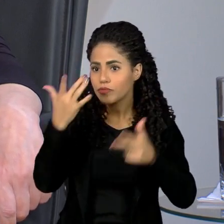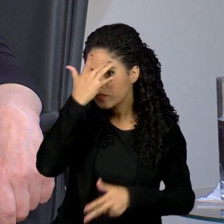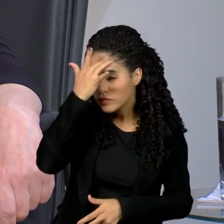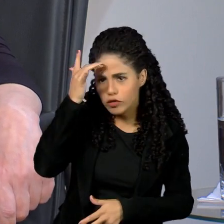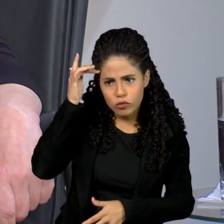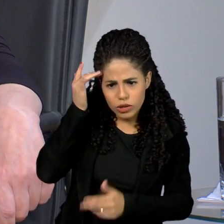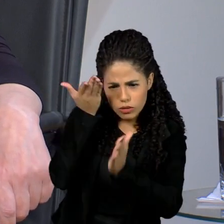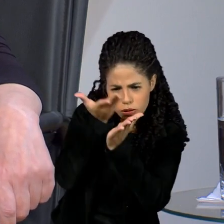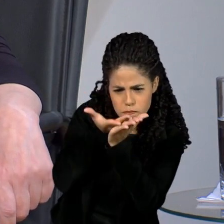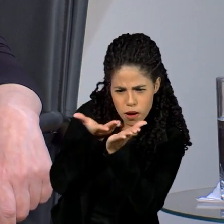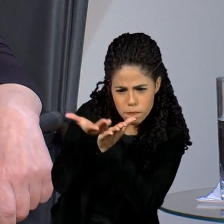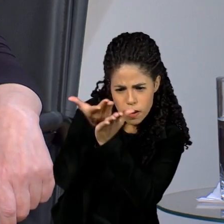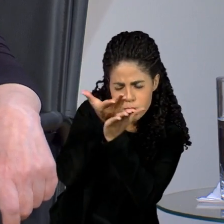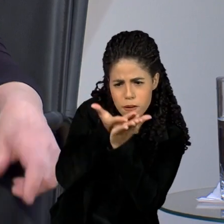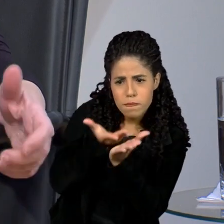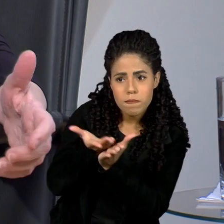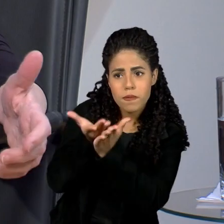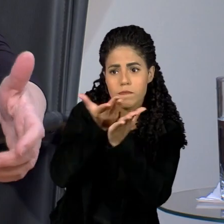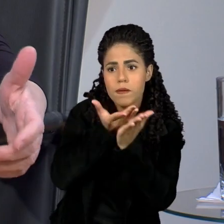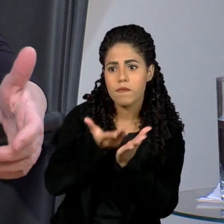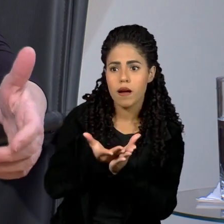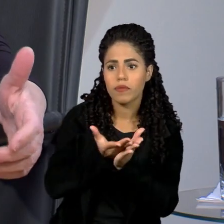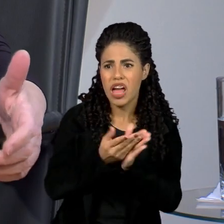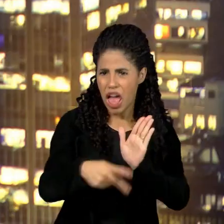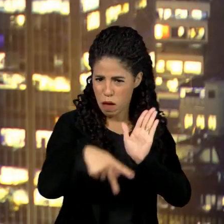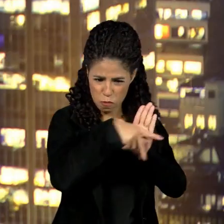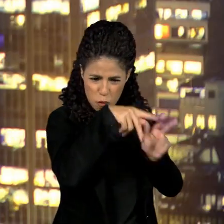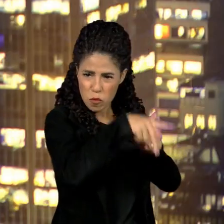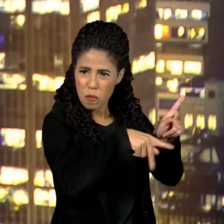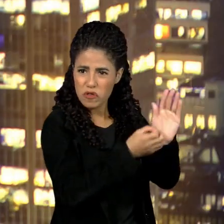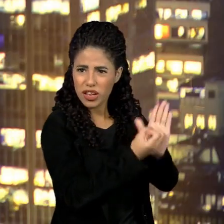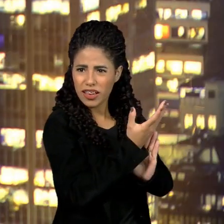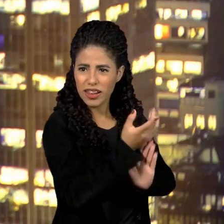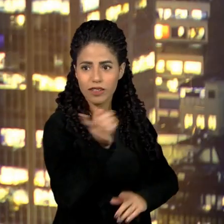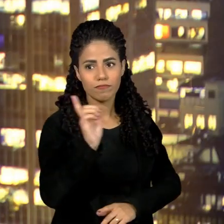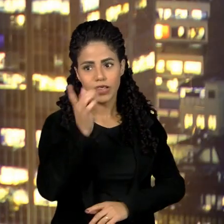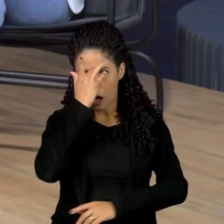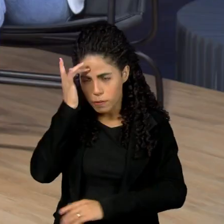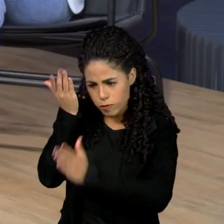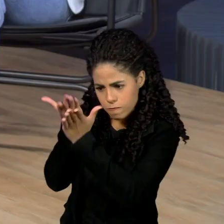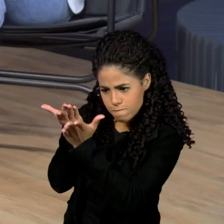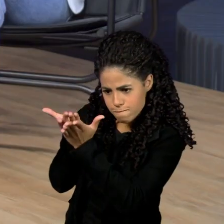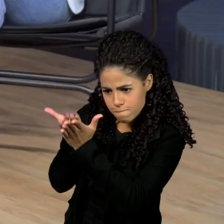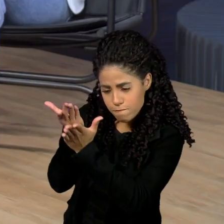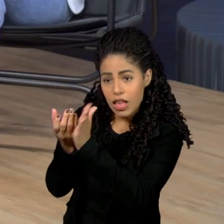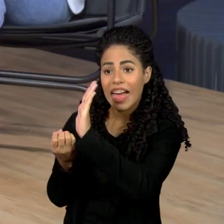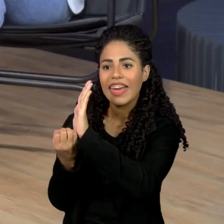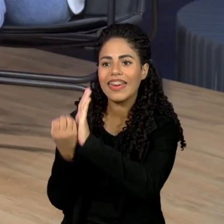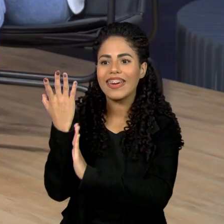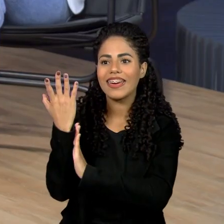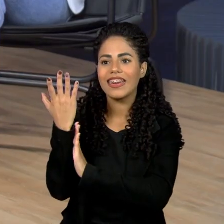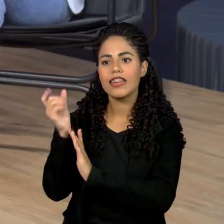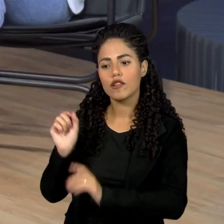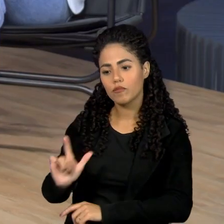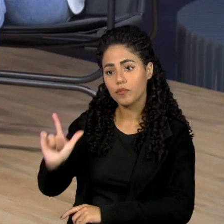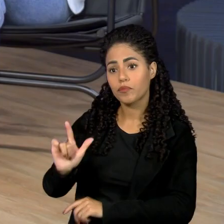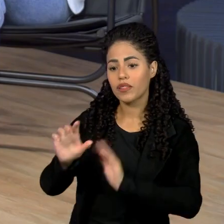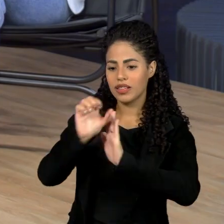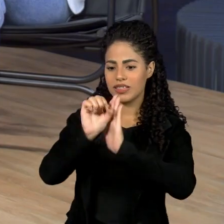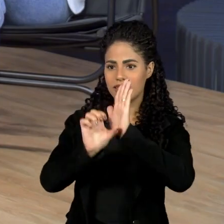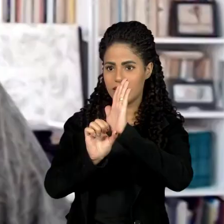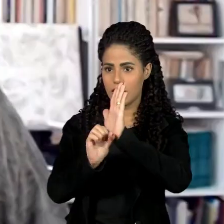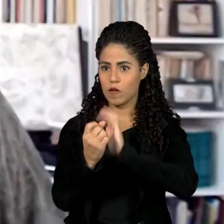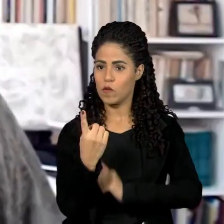não do próprio povo, né? Ela é criada no século